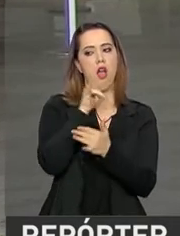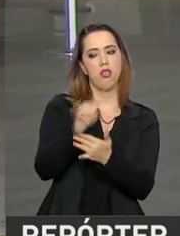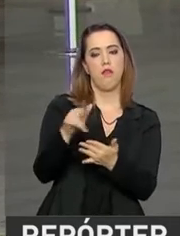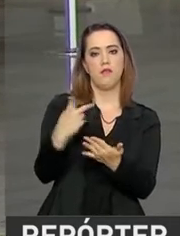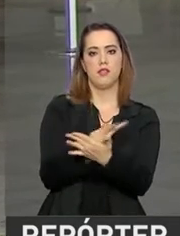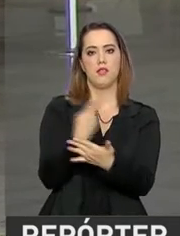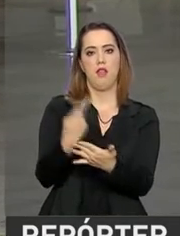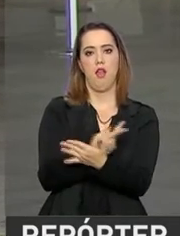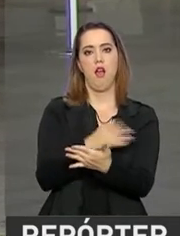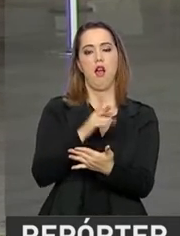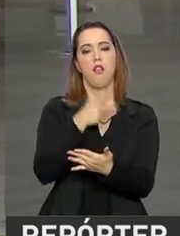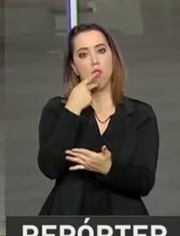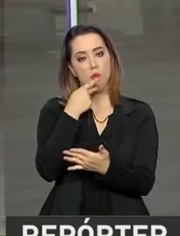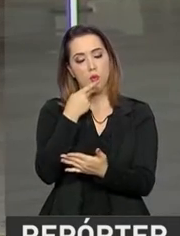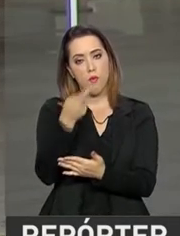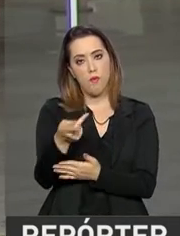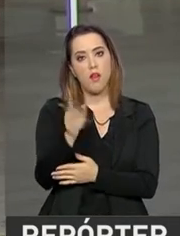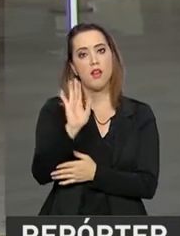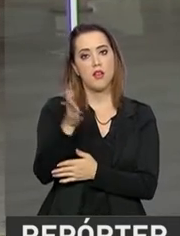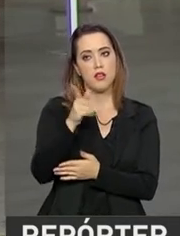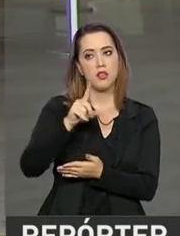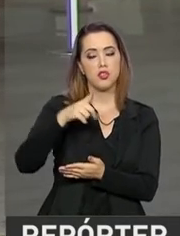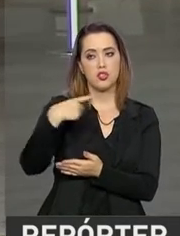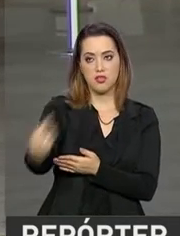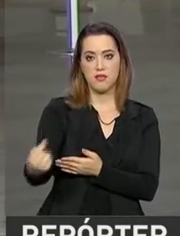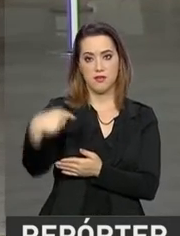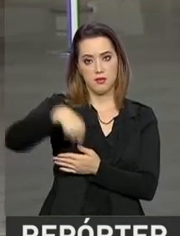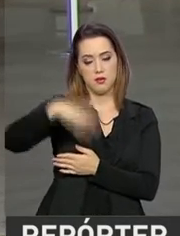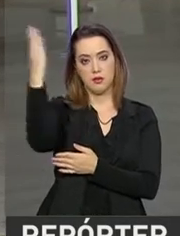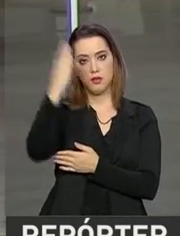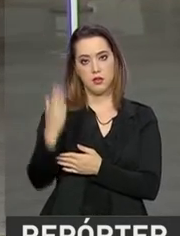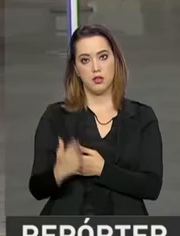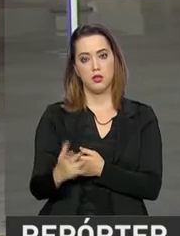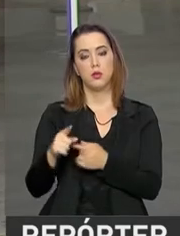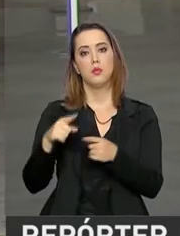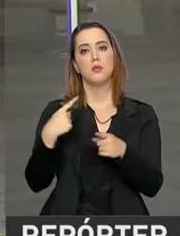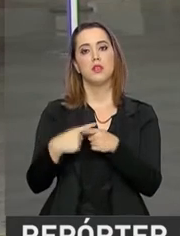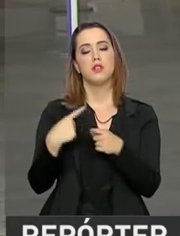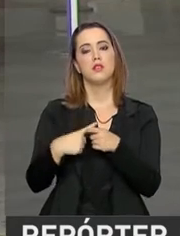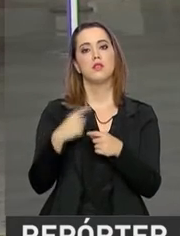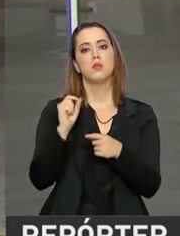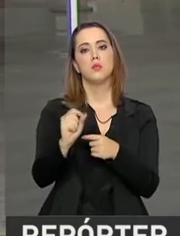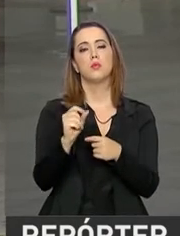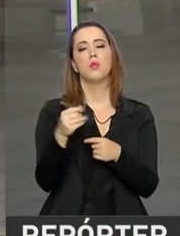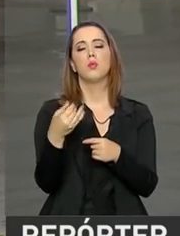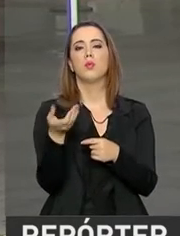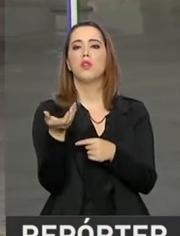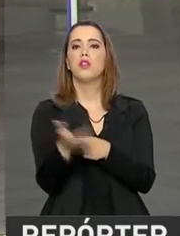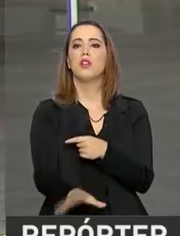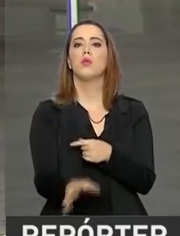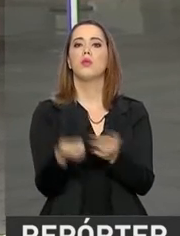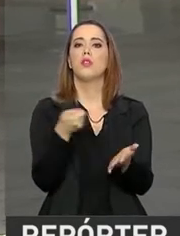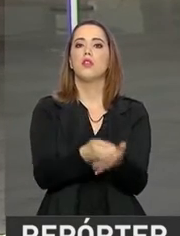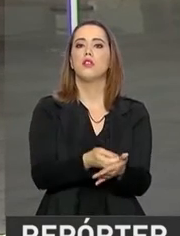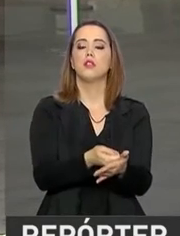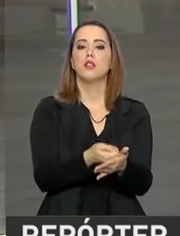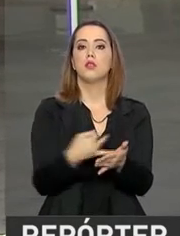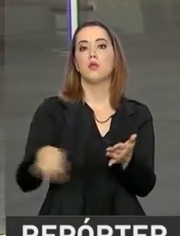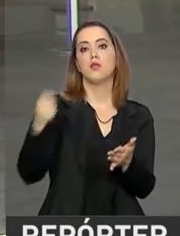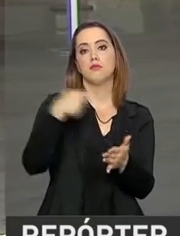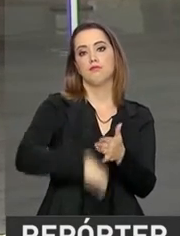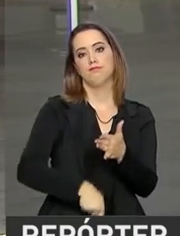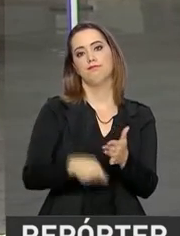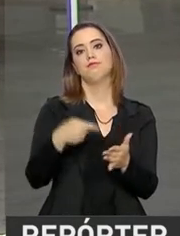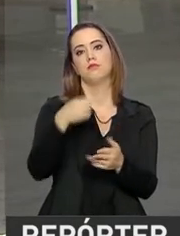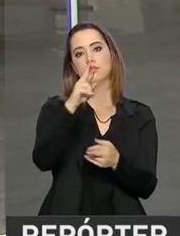informa que já deixaram o país ou vão deixar o país isso para não recolher impostos junto ao órgão Mais na verdade